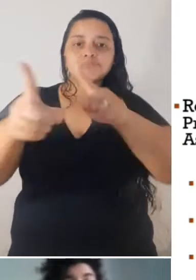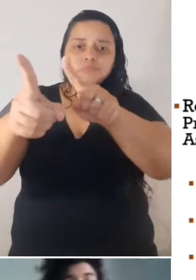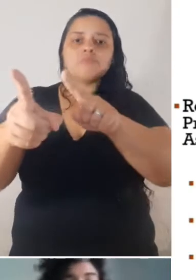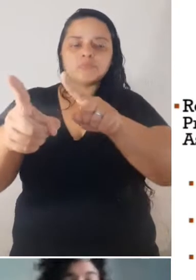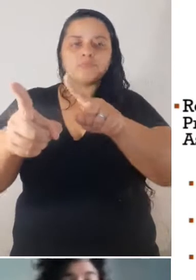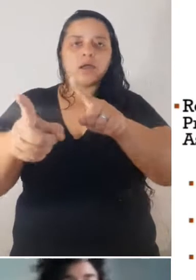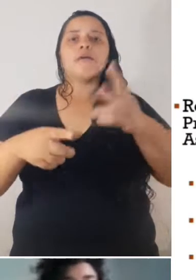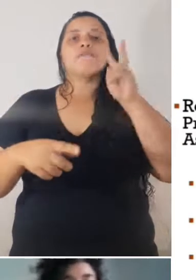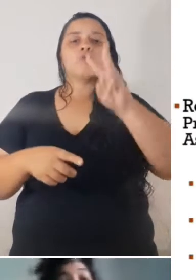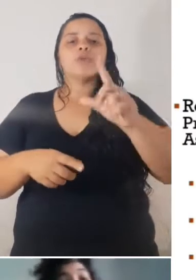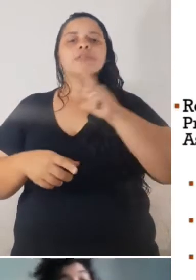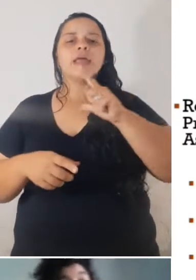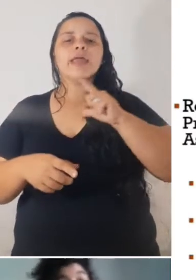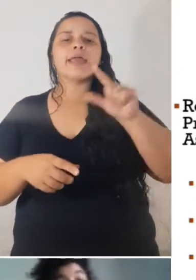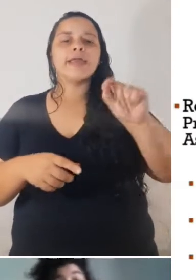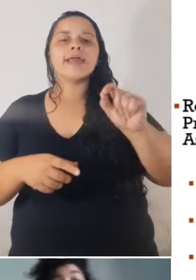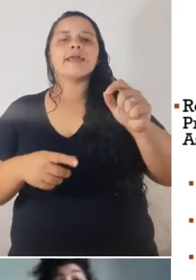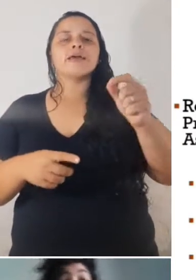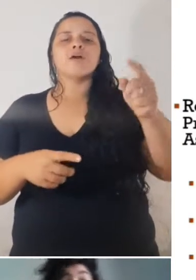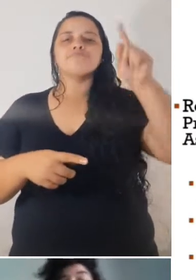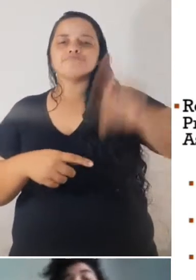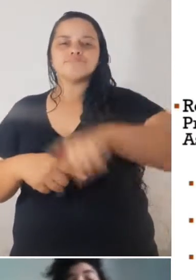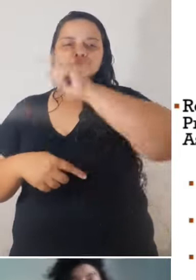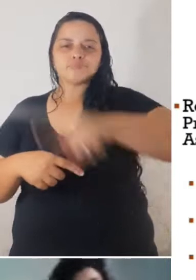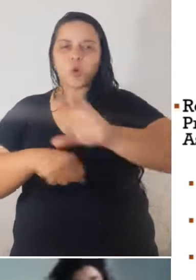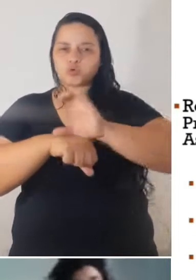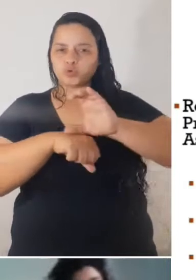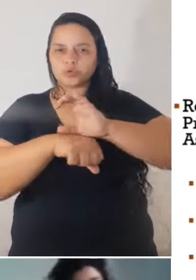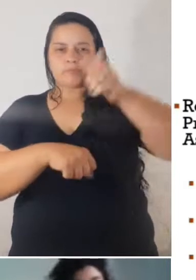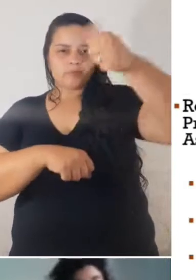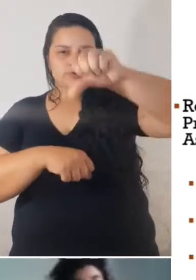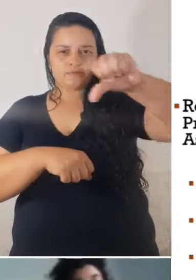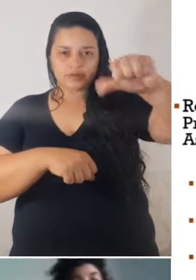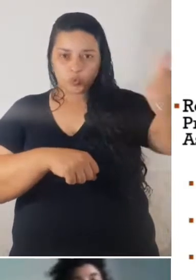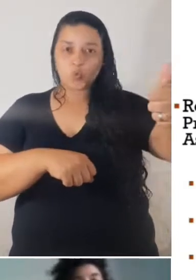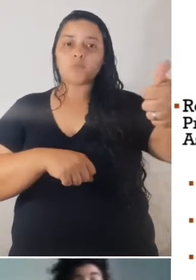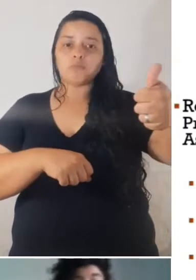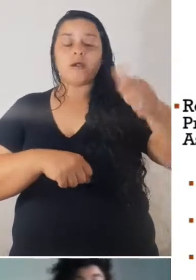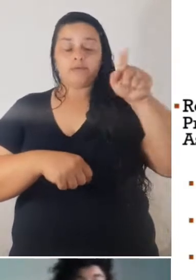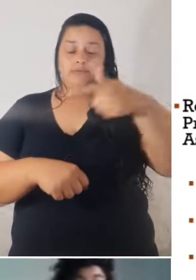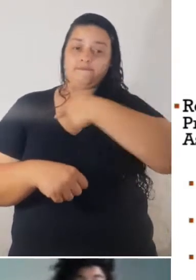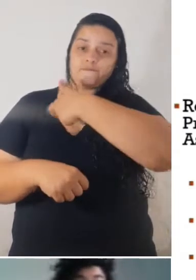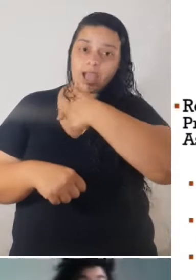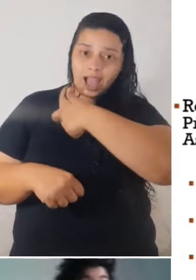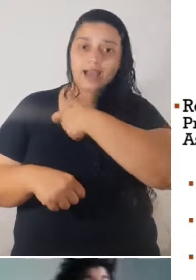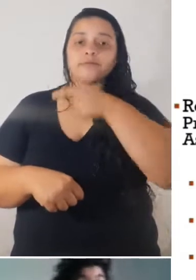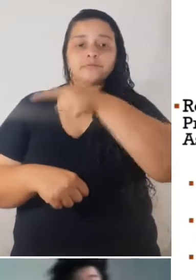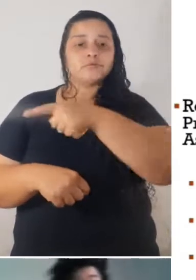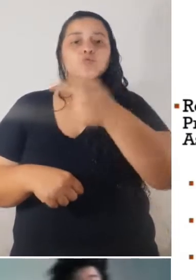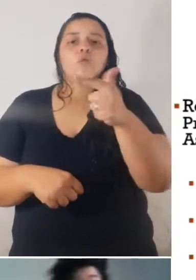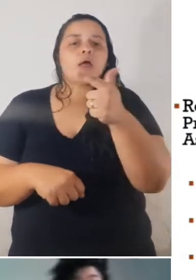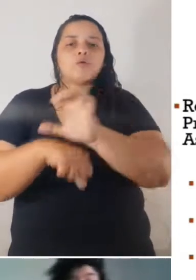Assembleia Constituinte, visto que houve a anulação da Constituição de 1891. Ou seja, Vargas